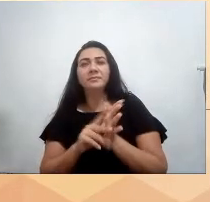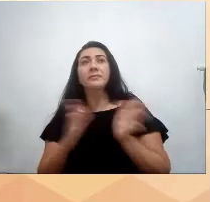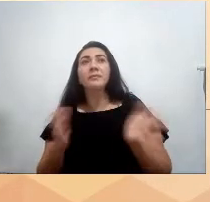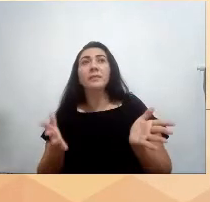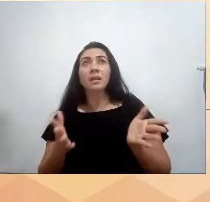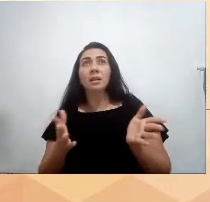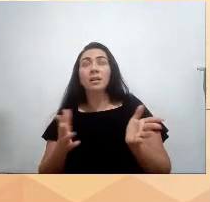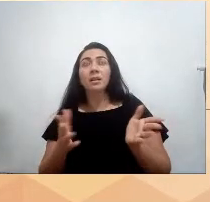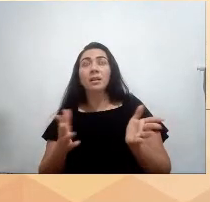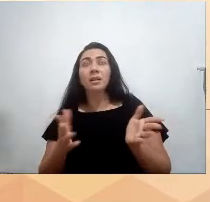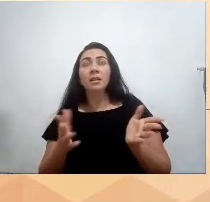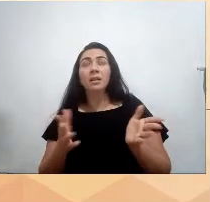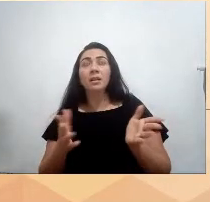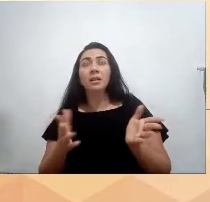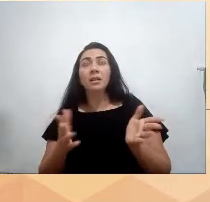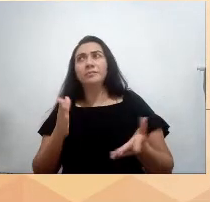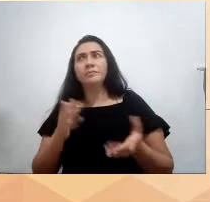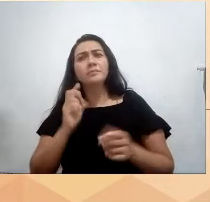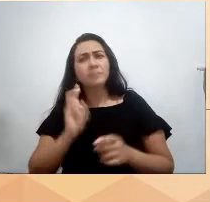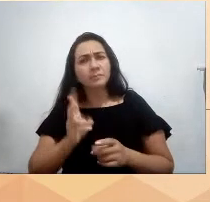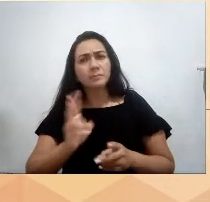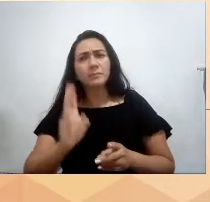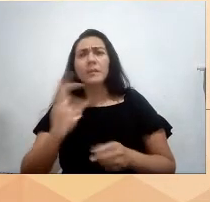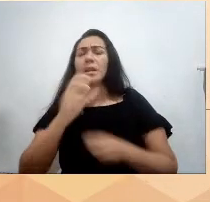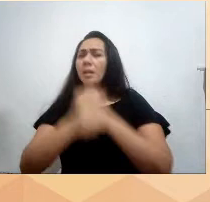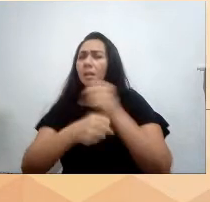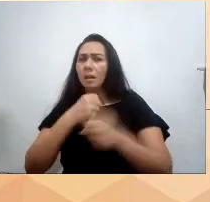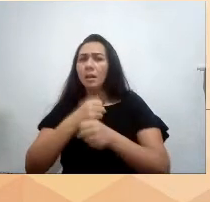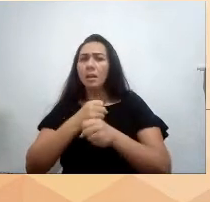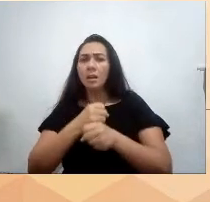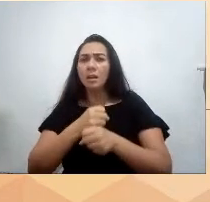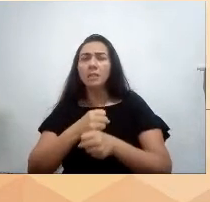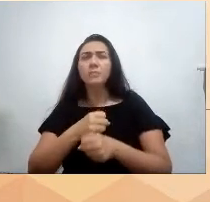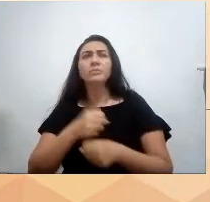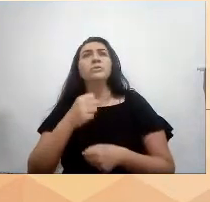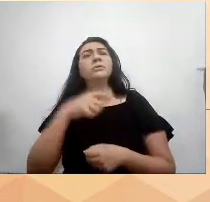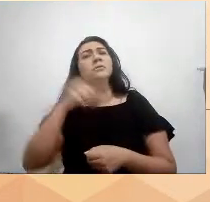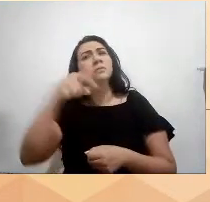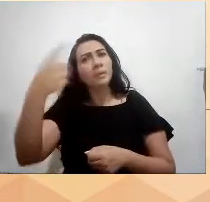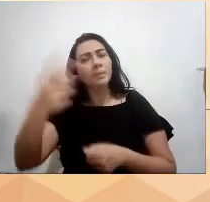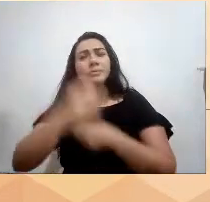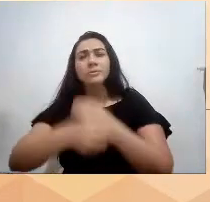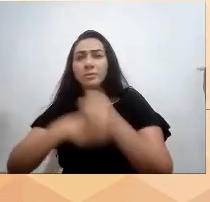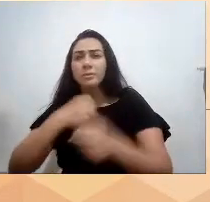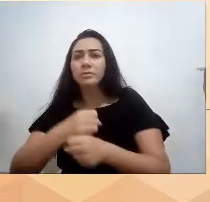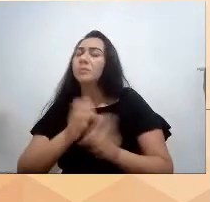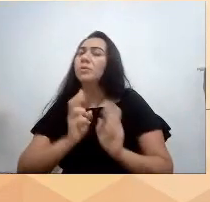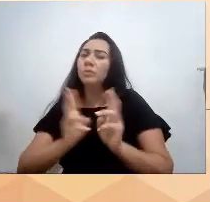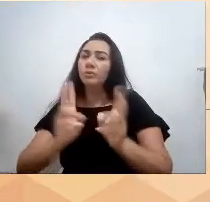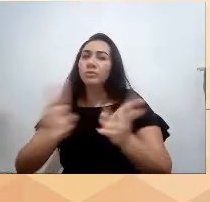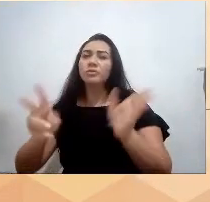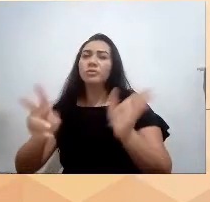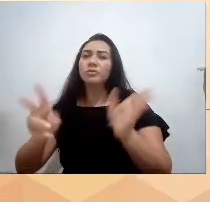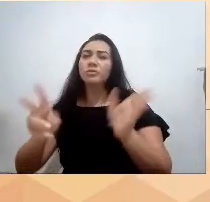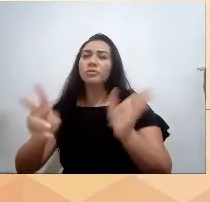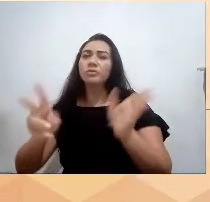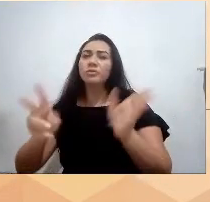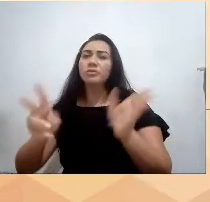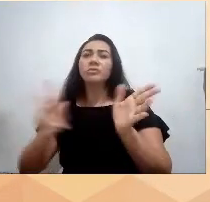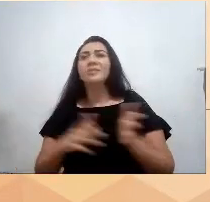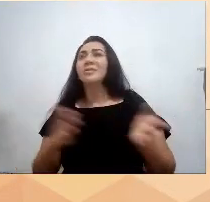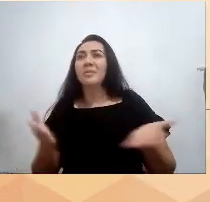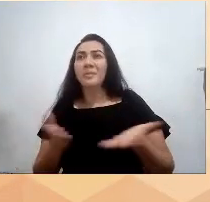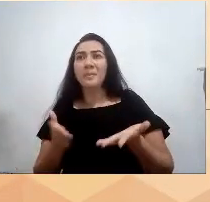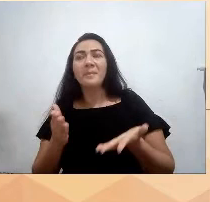palestras gratuitas. Essa nossa live aqui poderia também estar sendo muito bem sendo utilizada